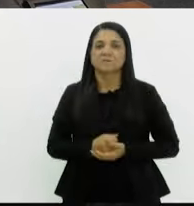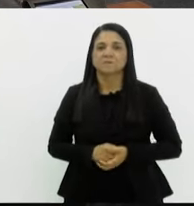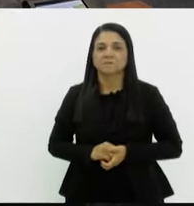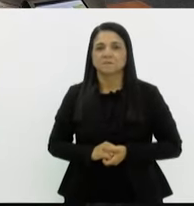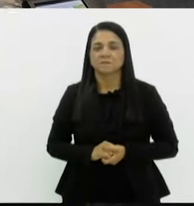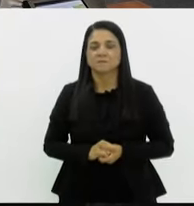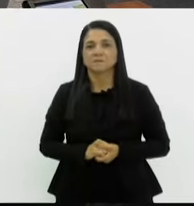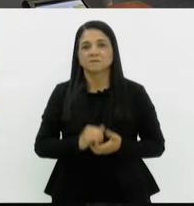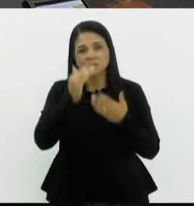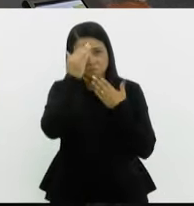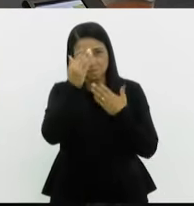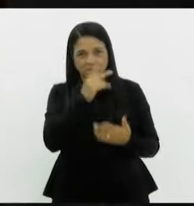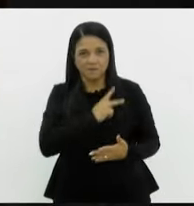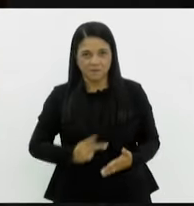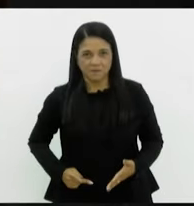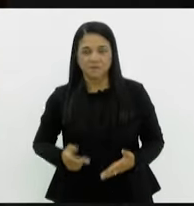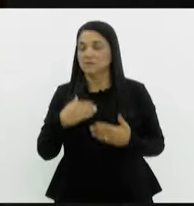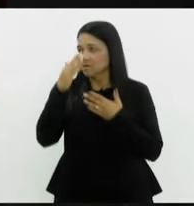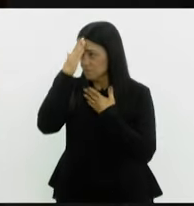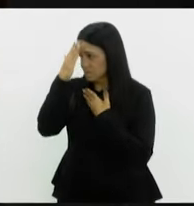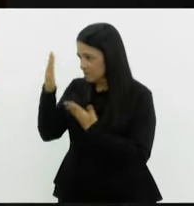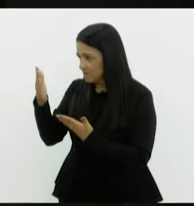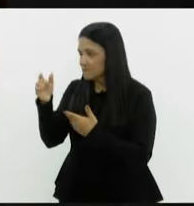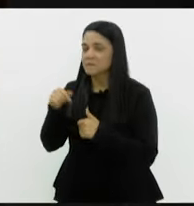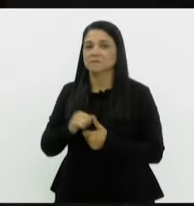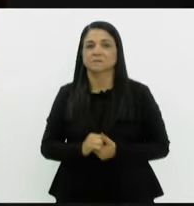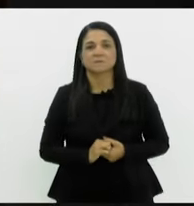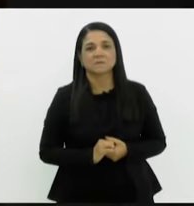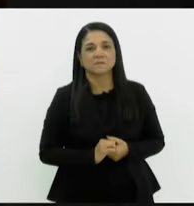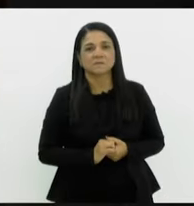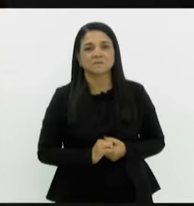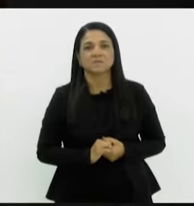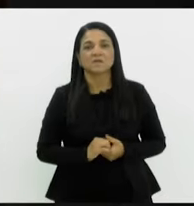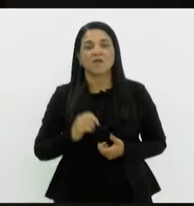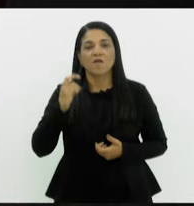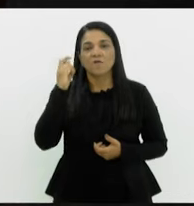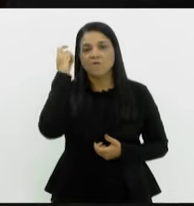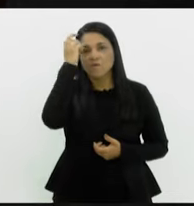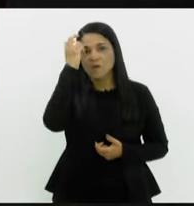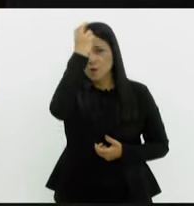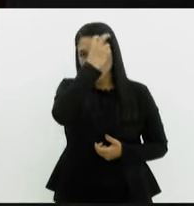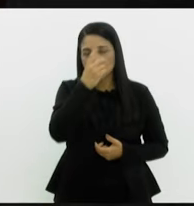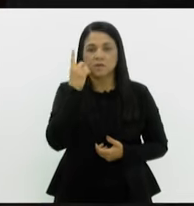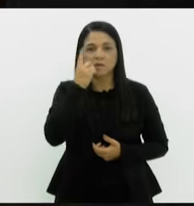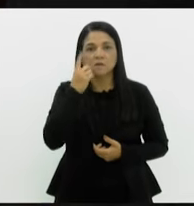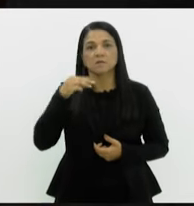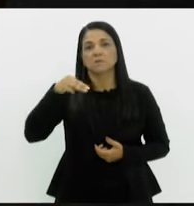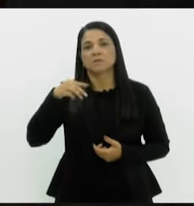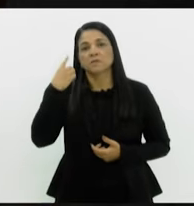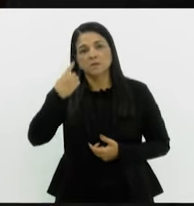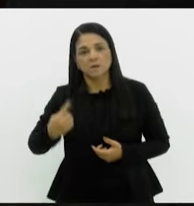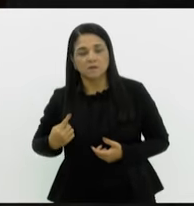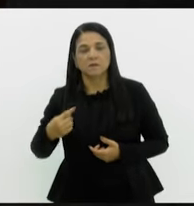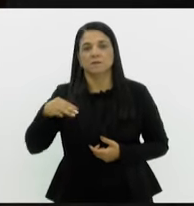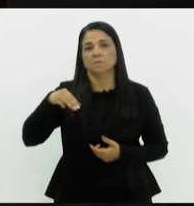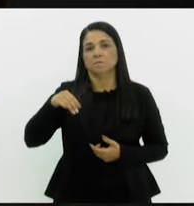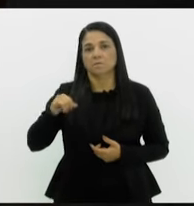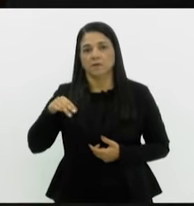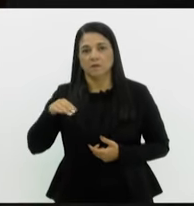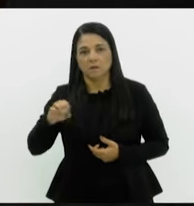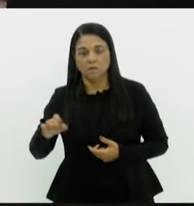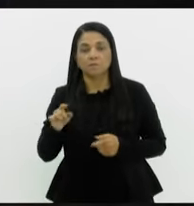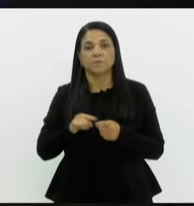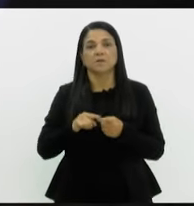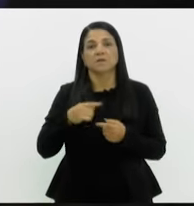ali. Obrigada, presidente. Obrigado, deputada Élica. Verônica, Dani Monteiro, Mink e Renata Souza. Coautoria